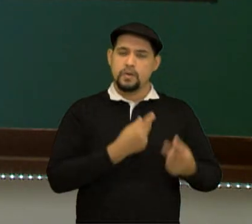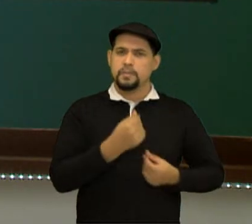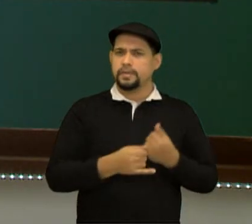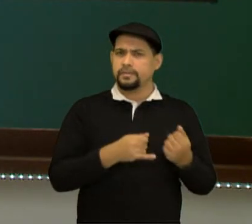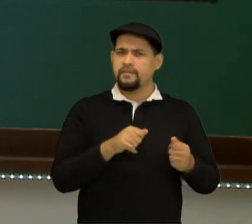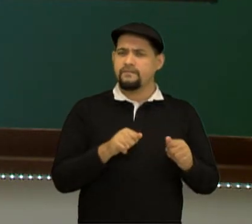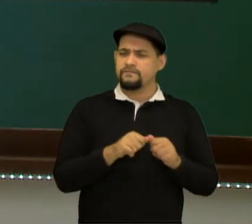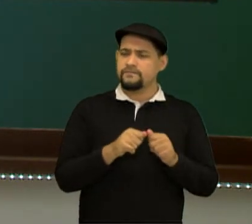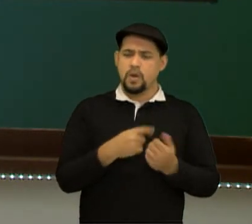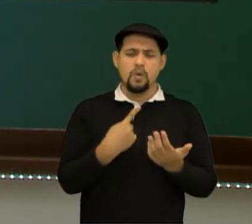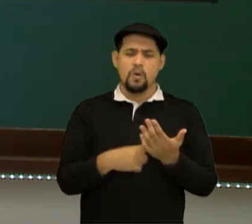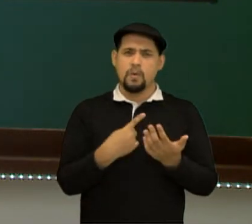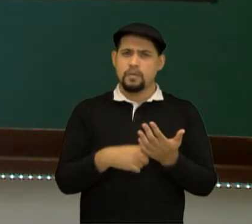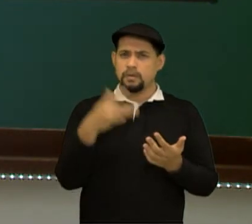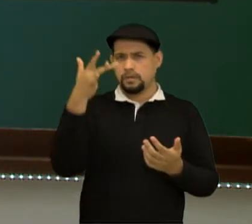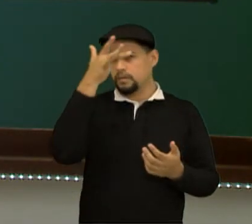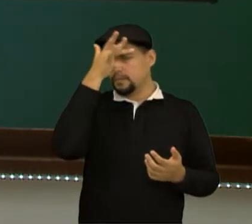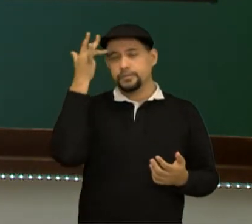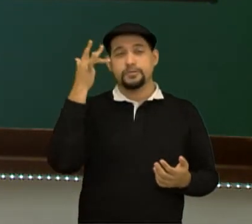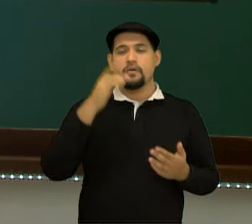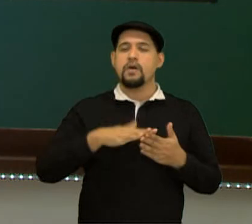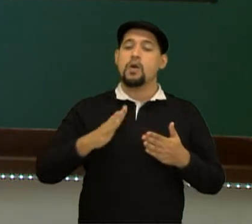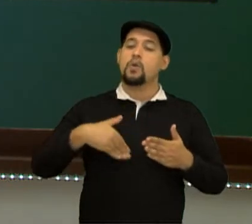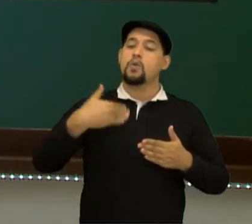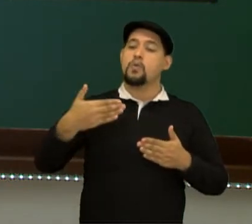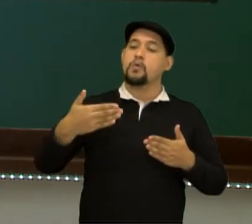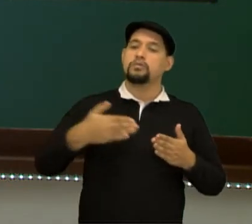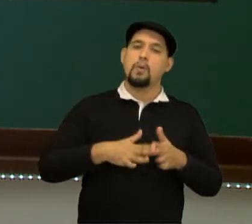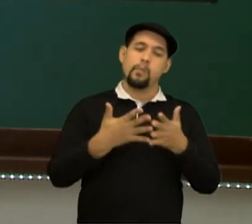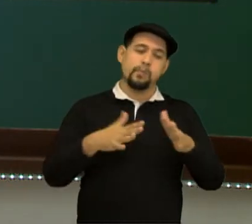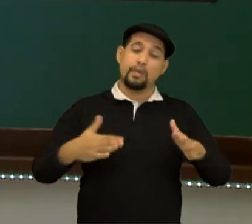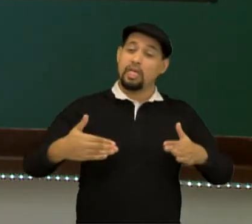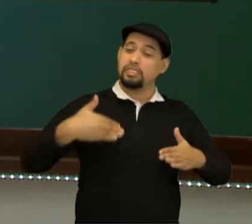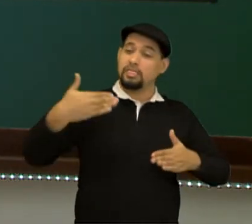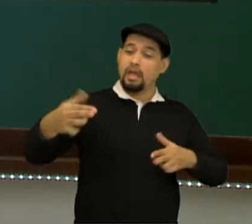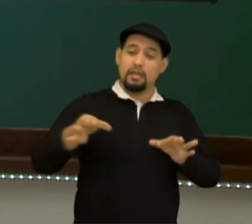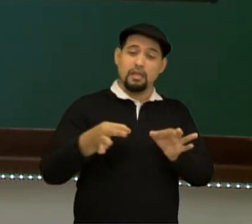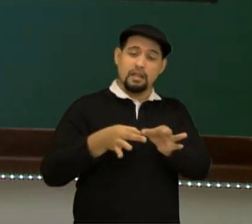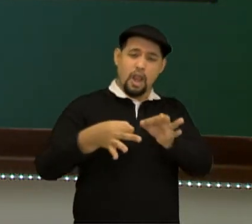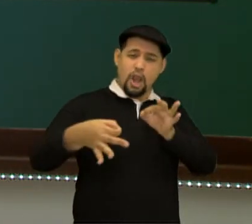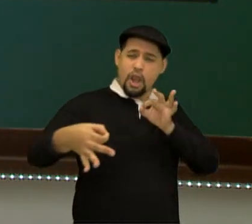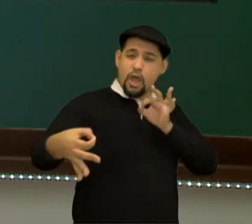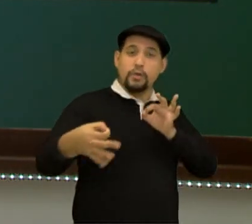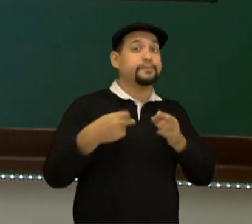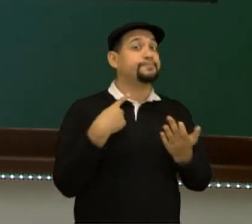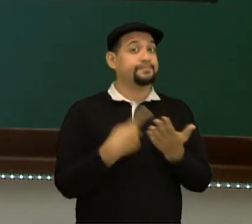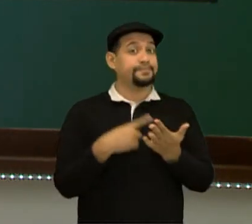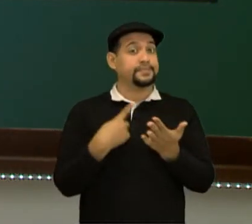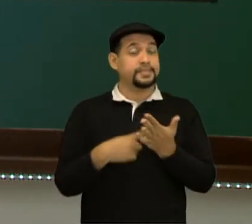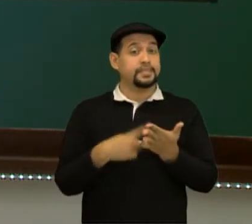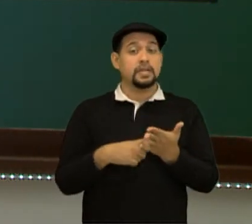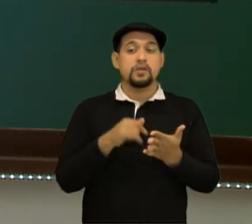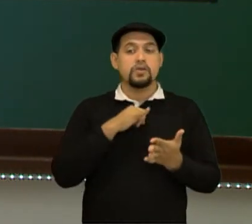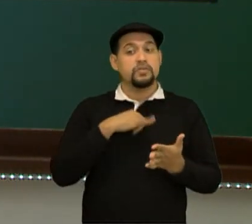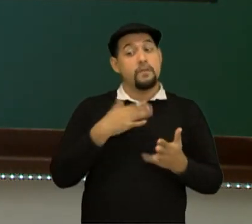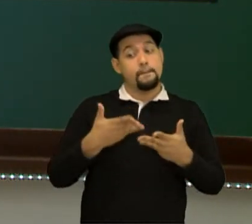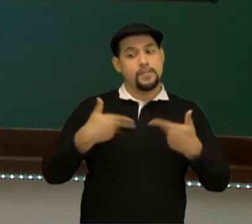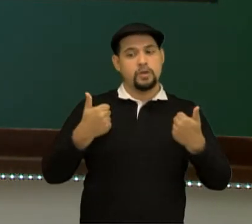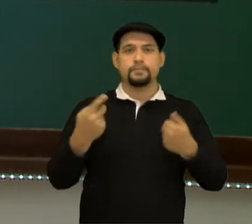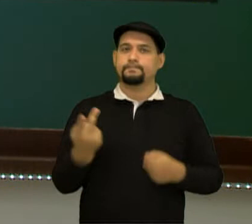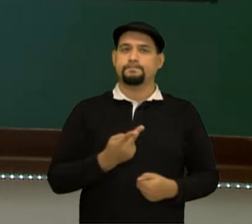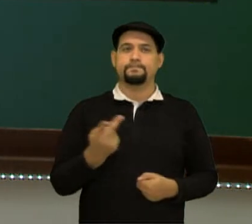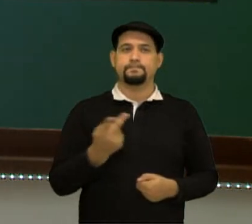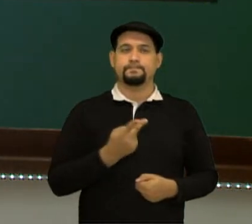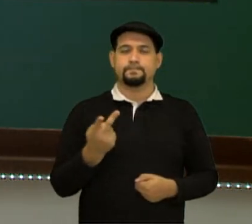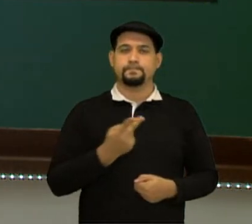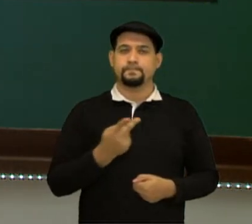que você faça um acordo com alguém aleimar então você tem que aproveitar e estabelecer esse acordo quando for vantajoso para